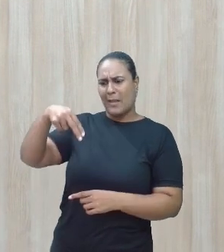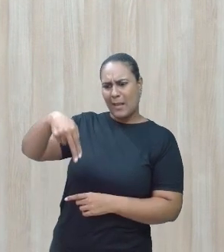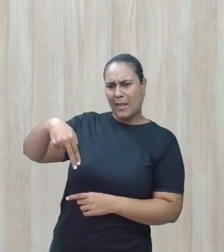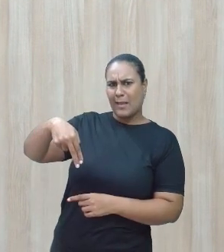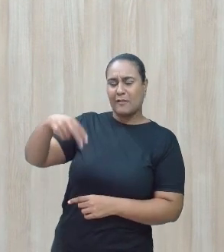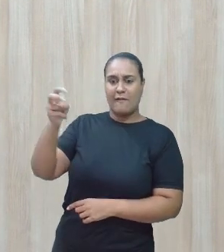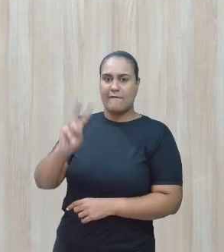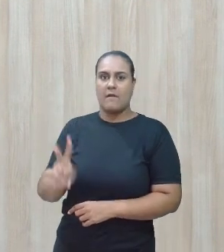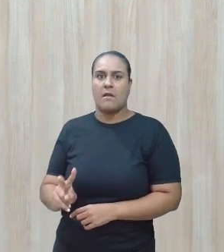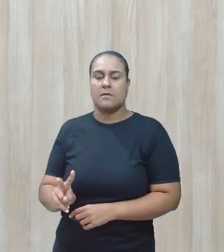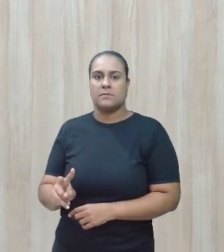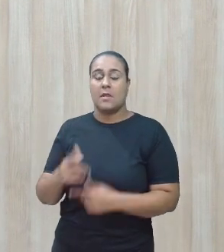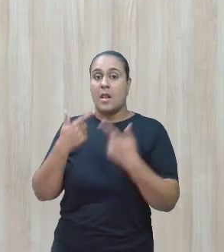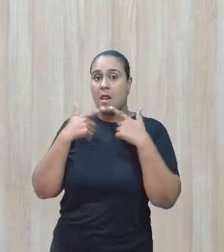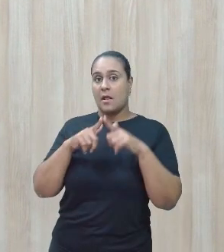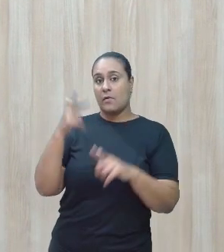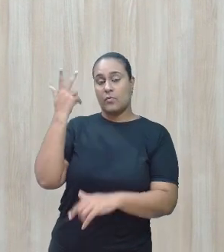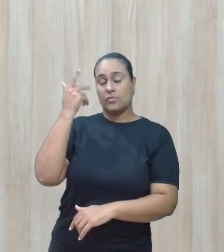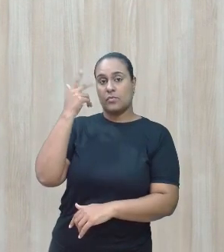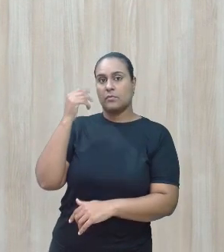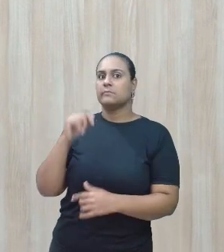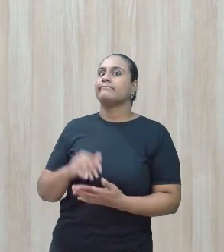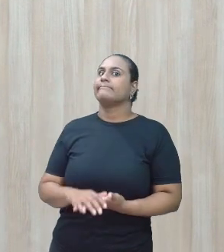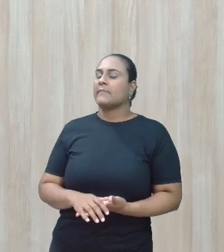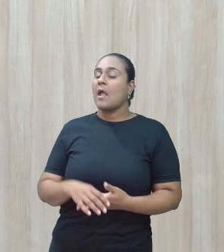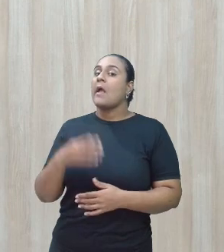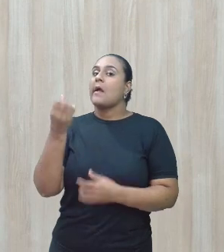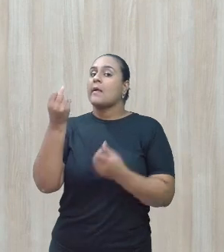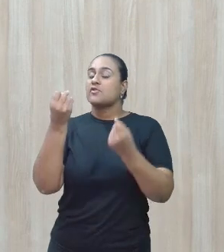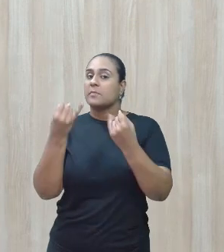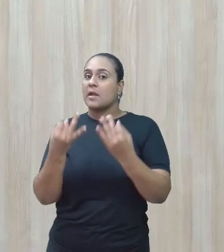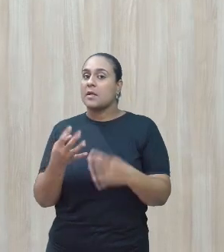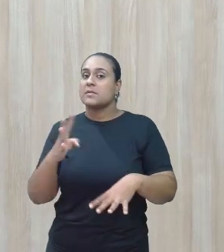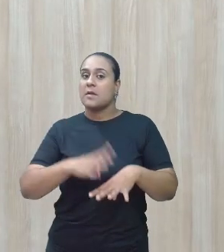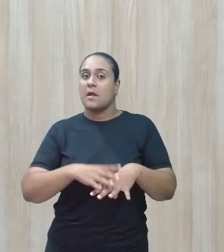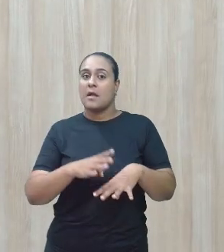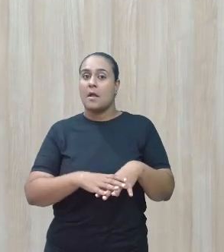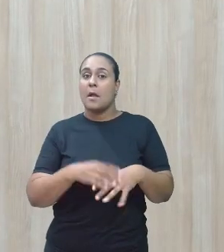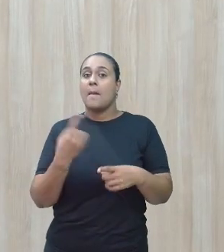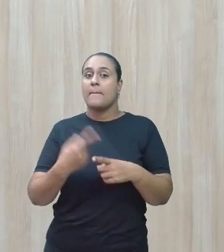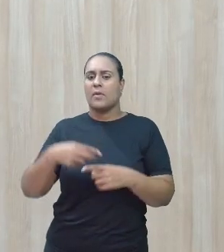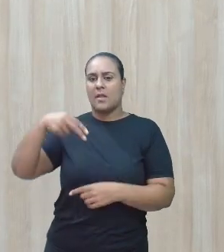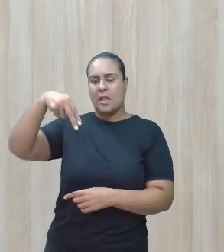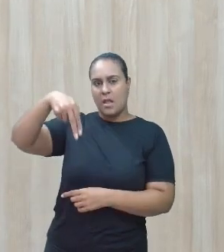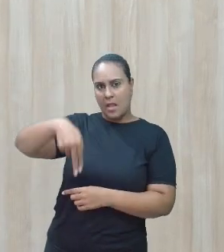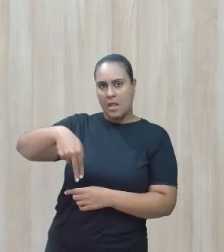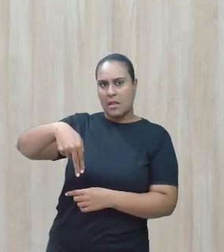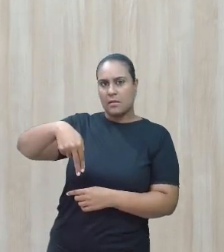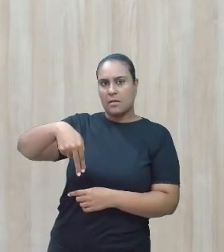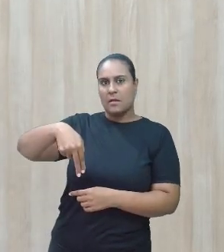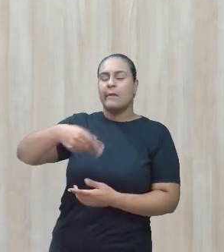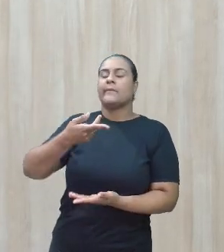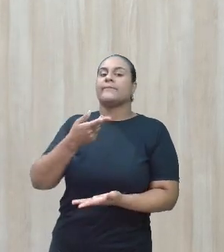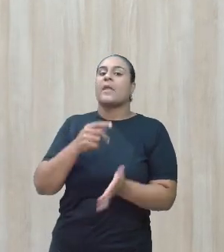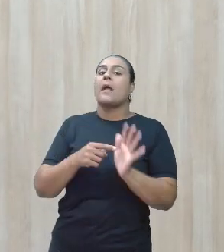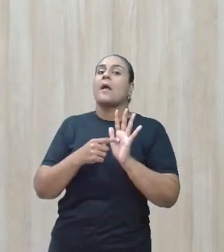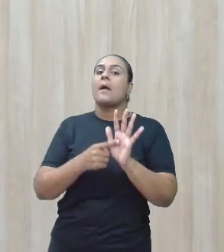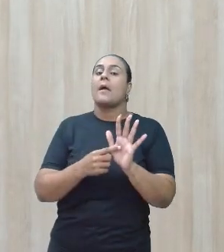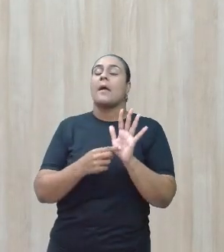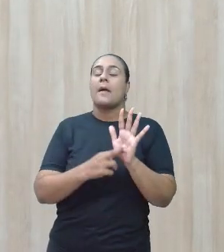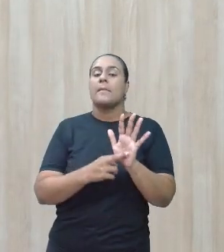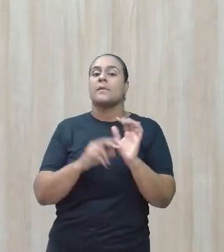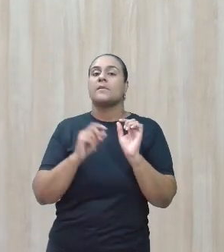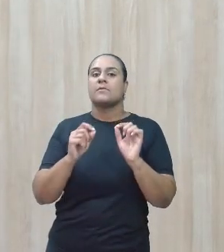nessa linguagem comum? Isso tem uma explicação matemática, é porque esse N representa muitas vezes. Só que essas